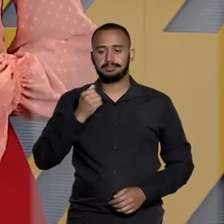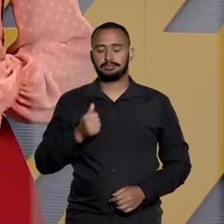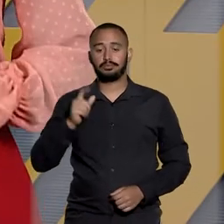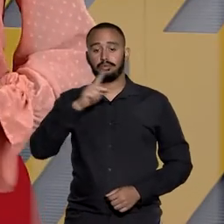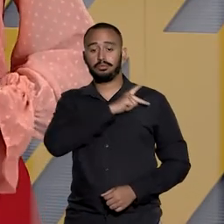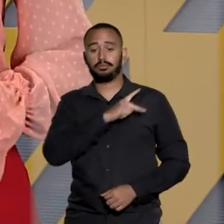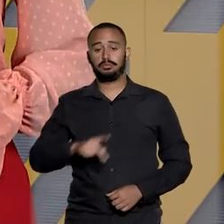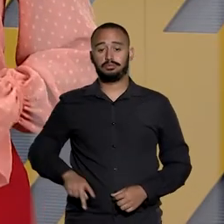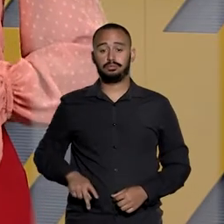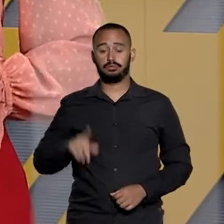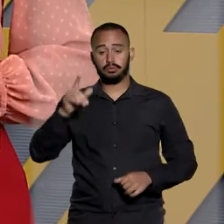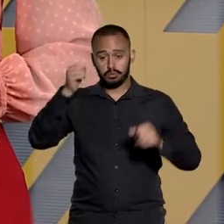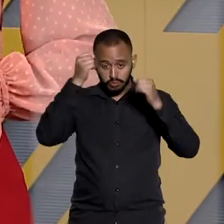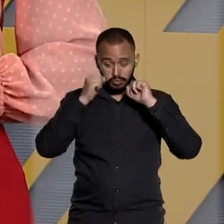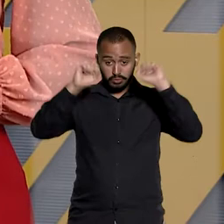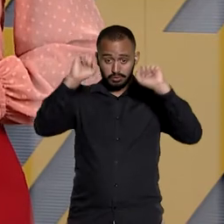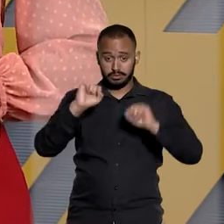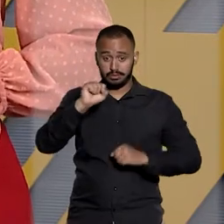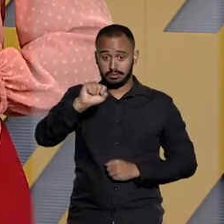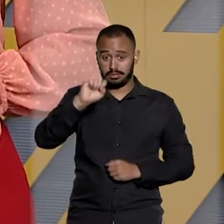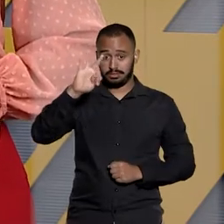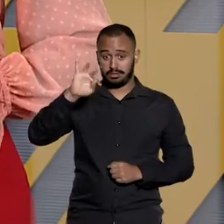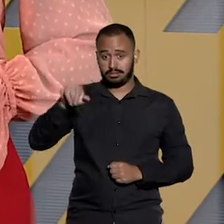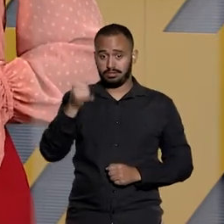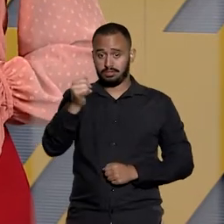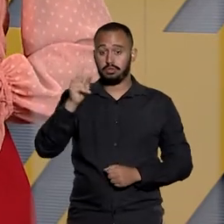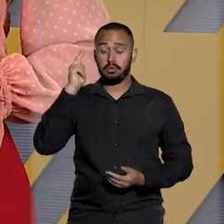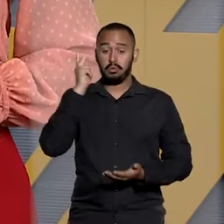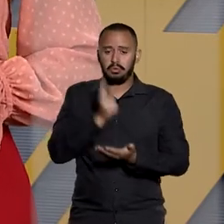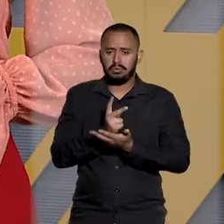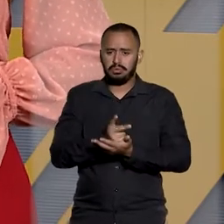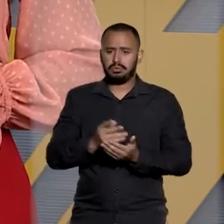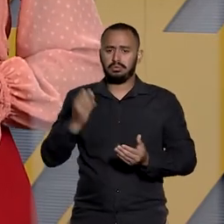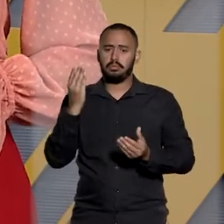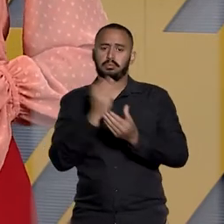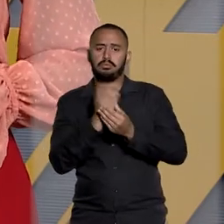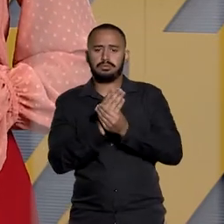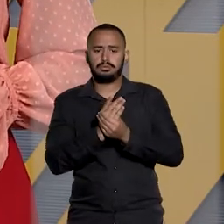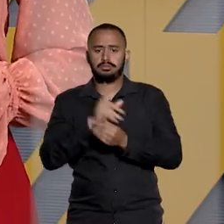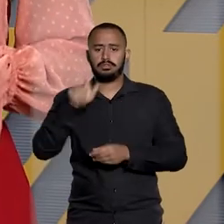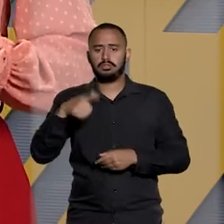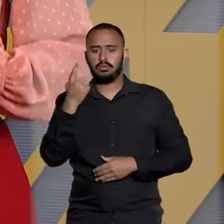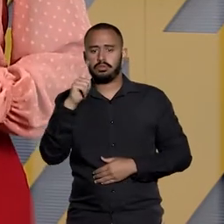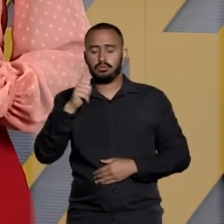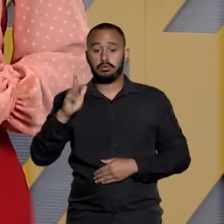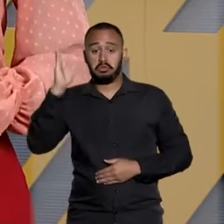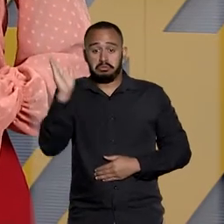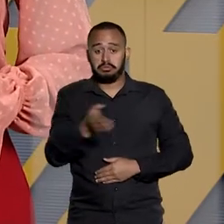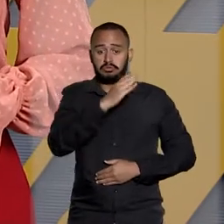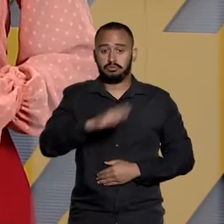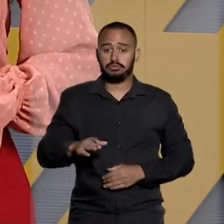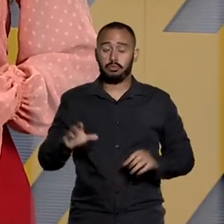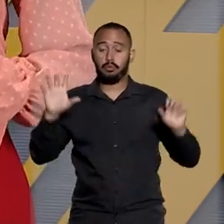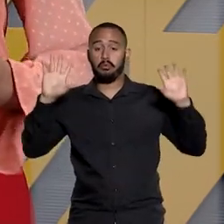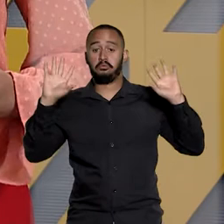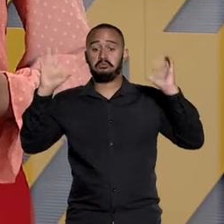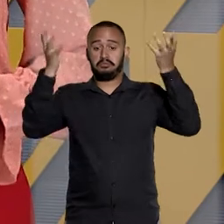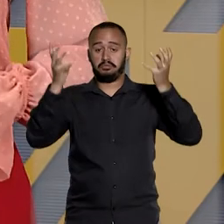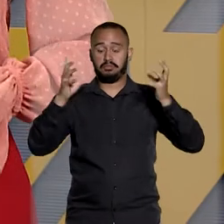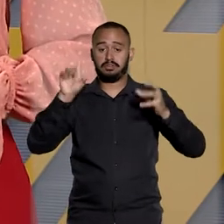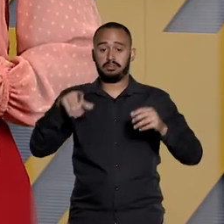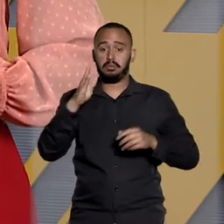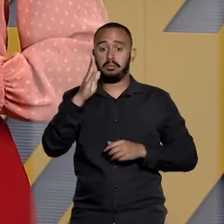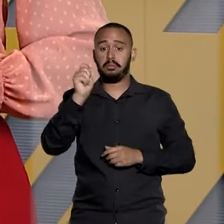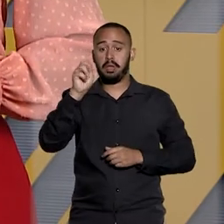lá, o presidente do Superior Tribunal de Justiça manteve a liminar do Tribunal de Justiça de Goiás que suspendeu o show da banda Barões